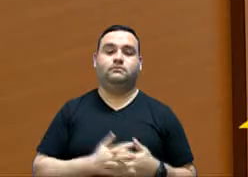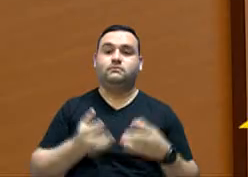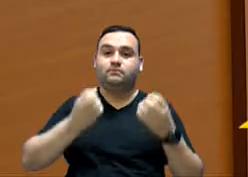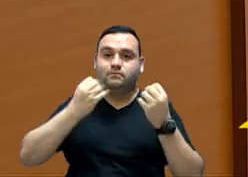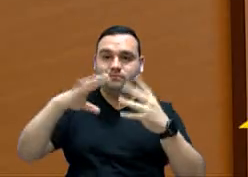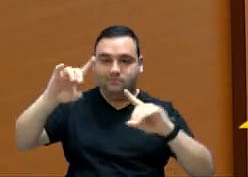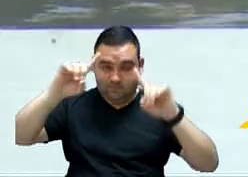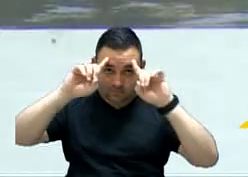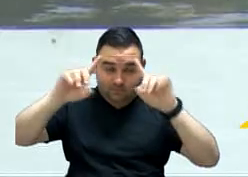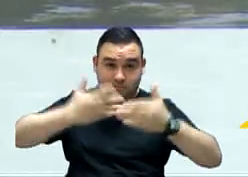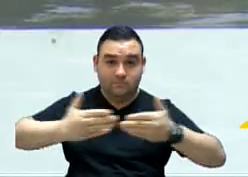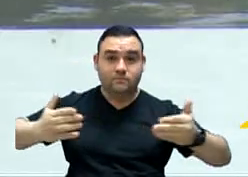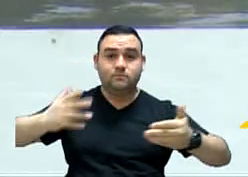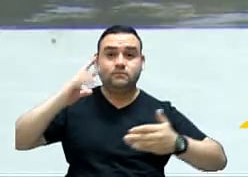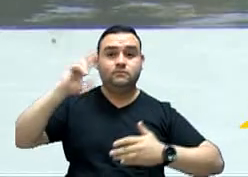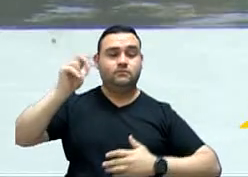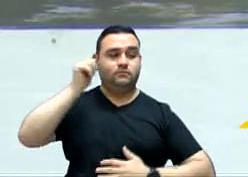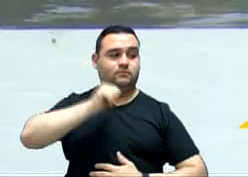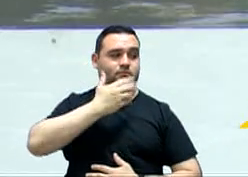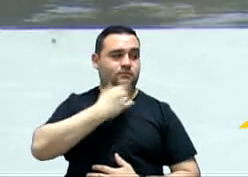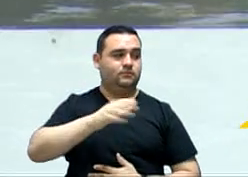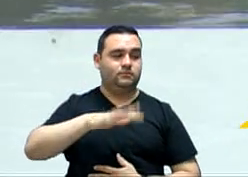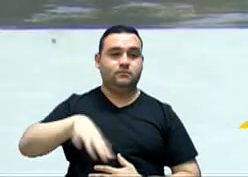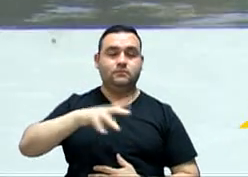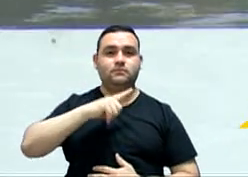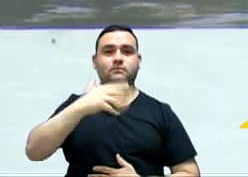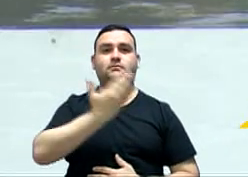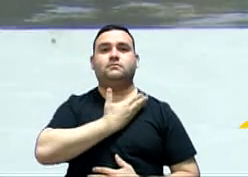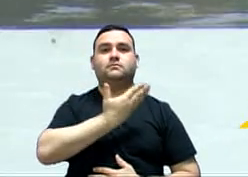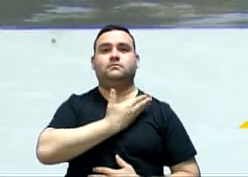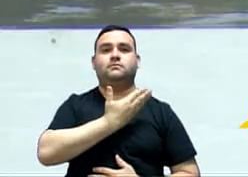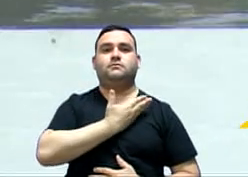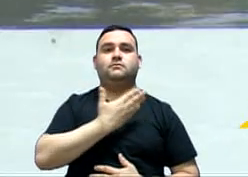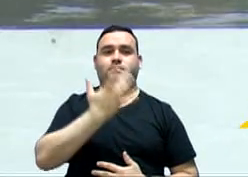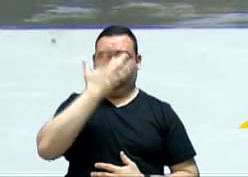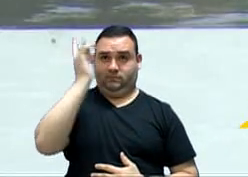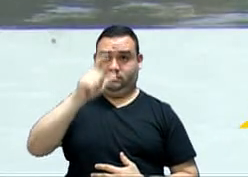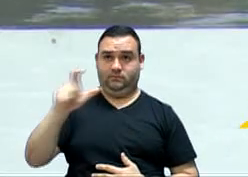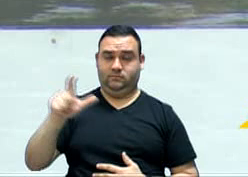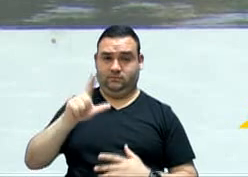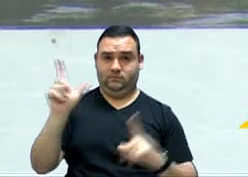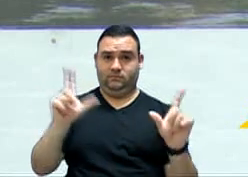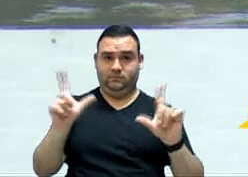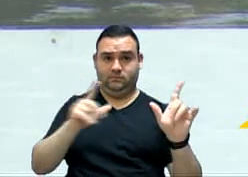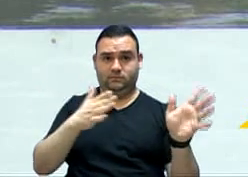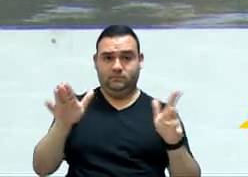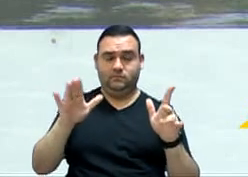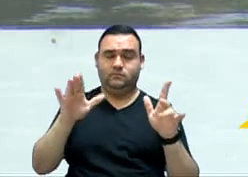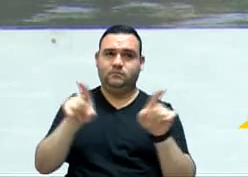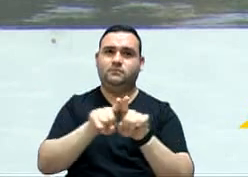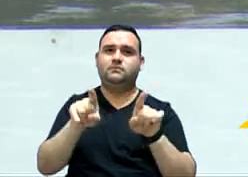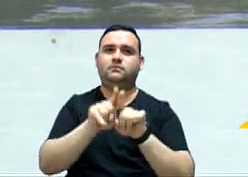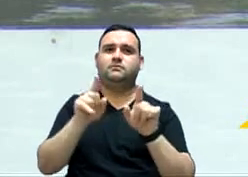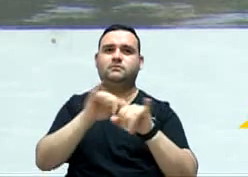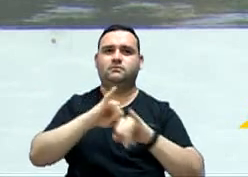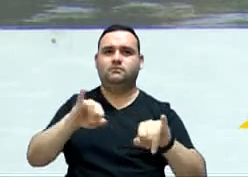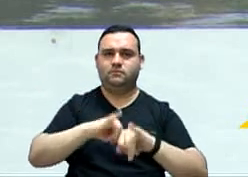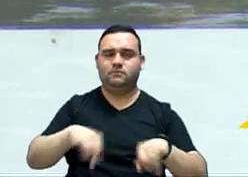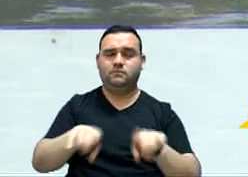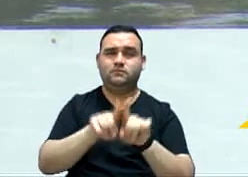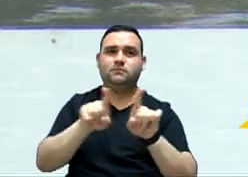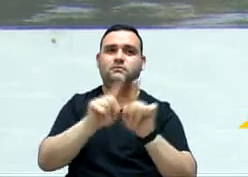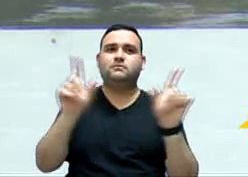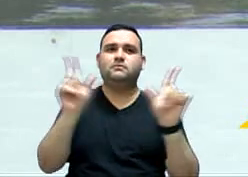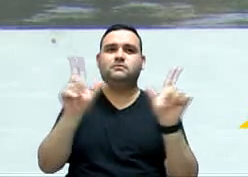Muito bom dia, senhores, senhoras, meus colegas, pessoas que nos acompanham aqui, imprensa, e nos acompanham